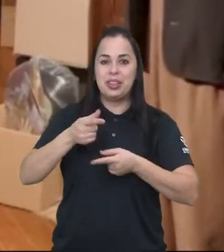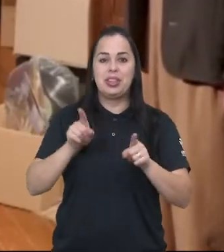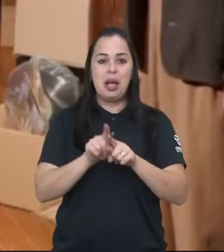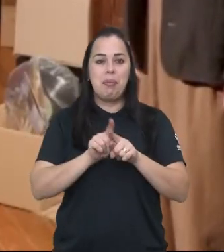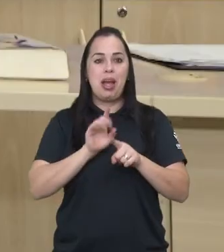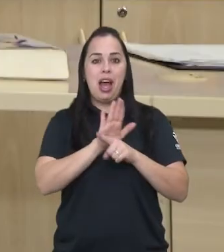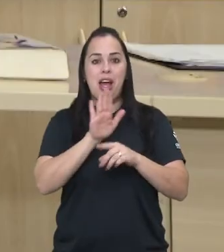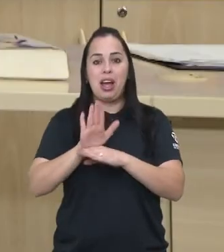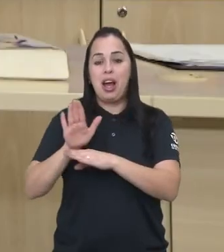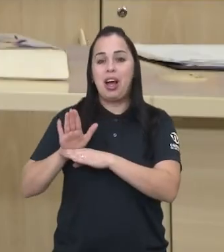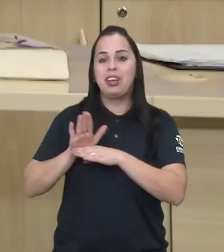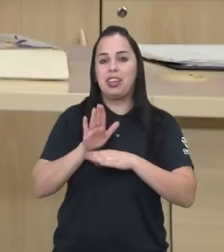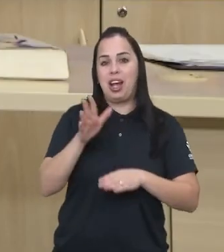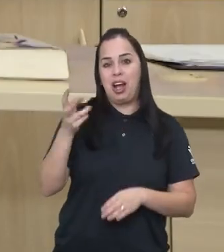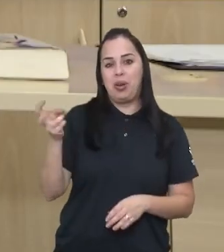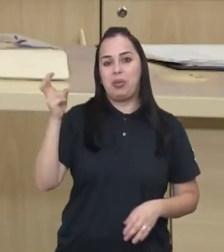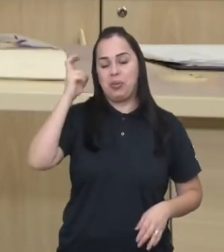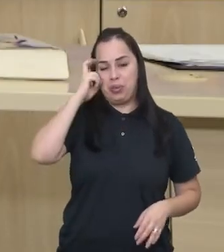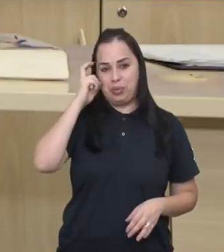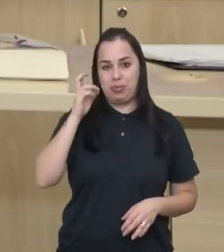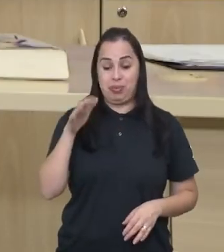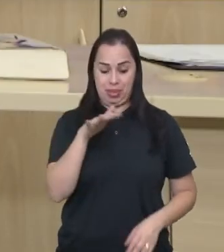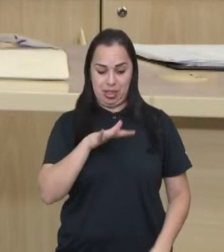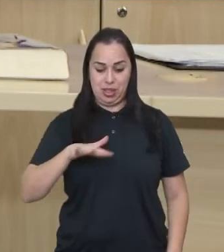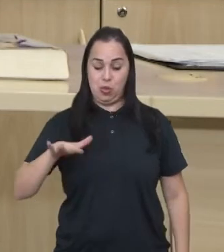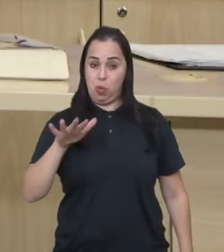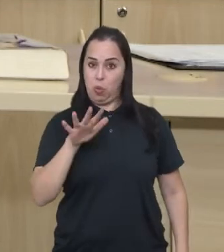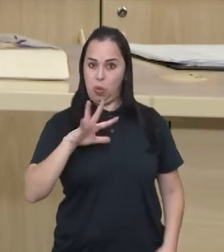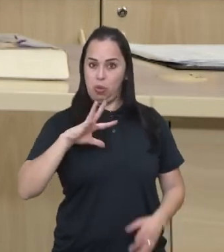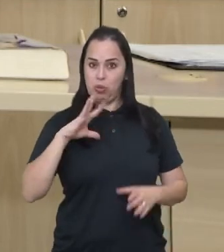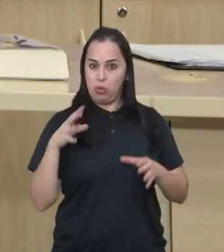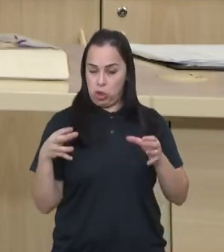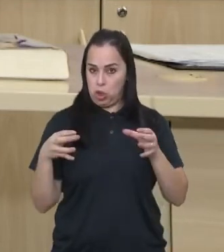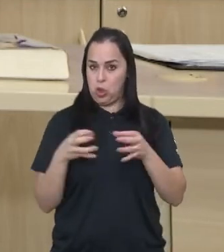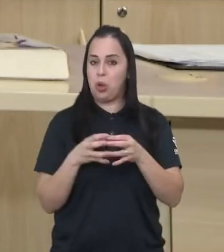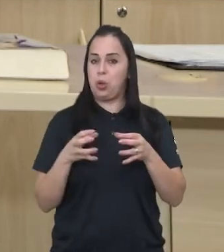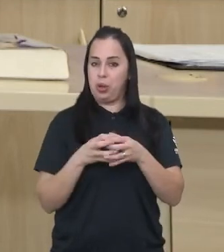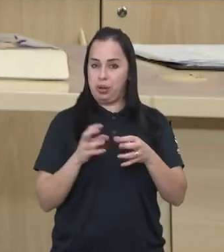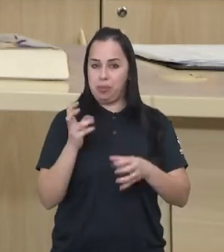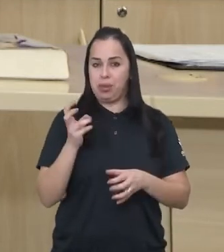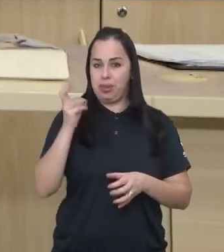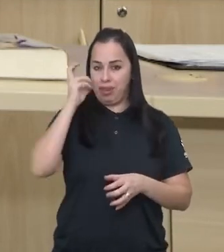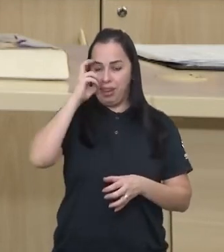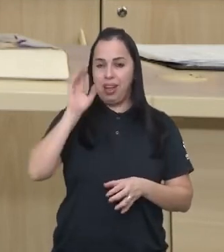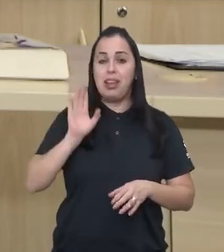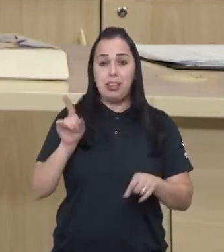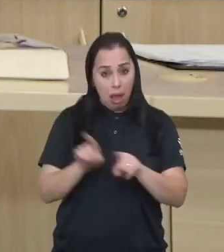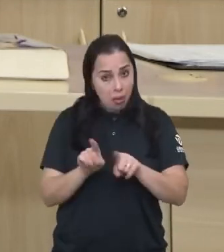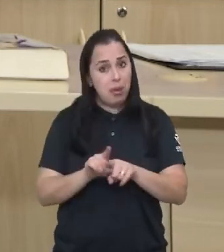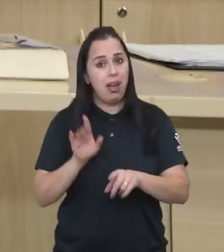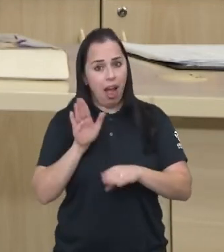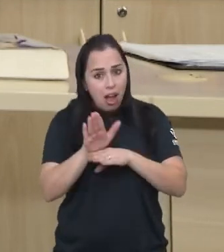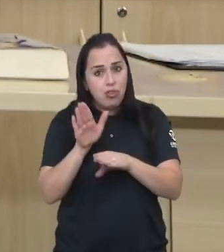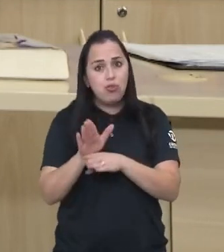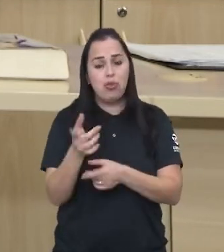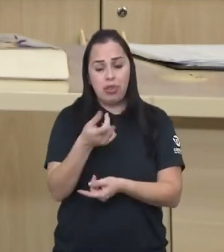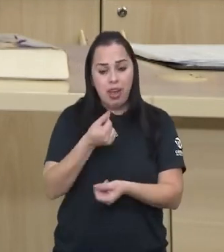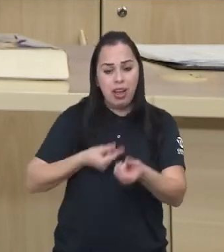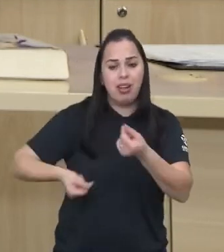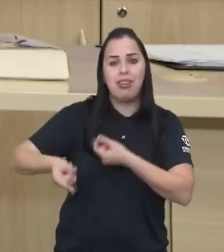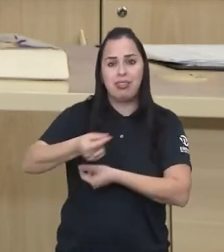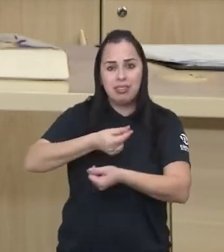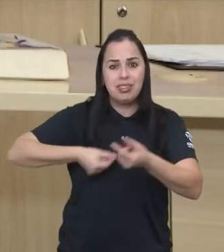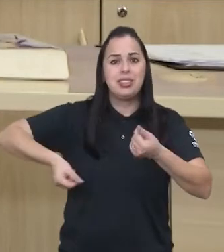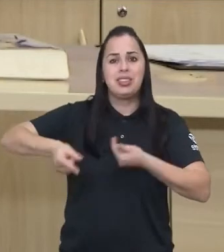da cultura. Esse núcleo artístico também é econômico, ele movimenta a economia